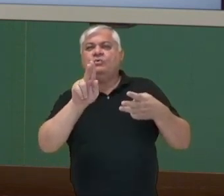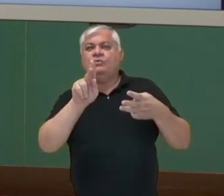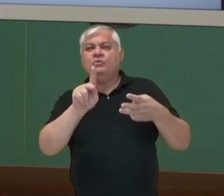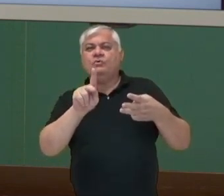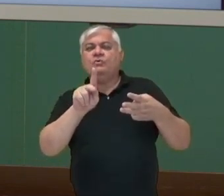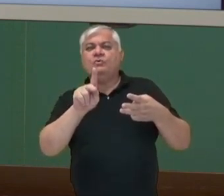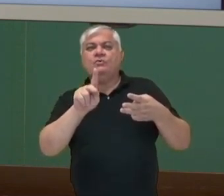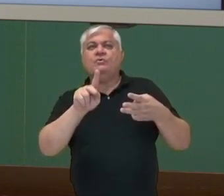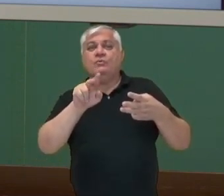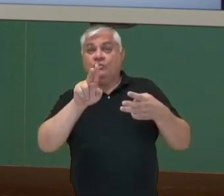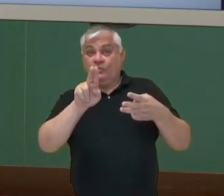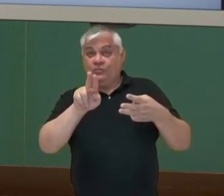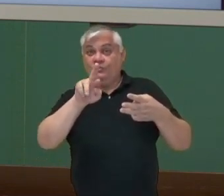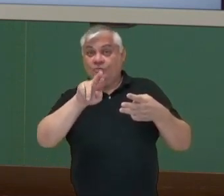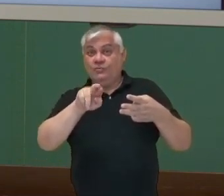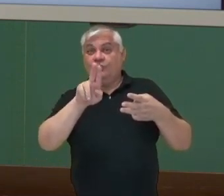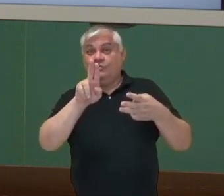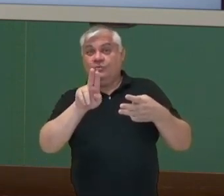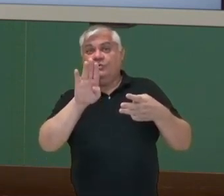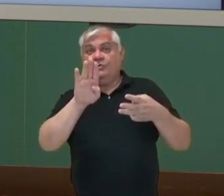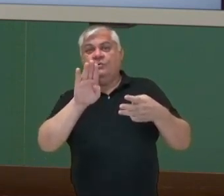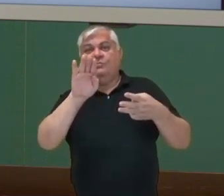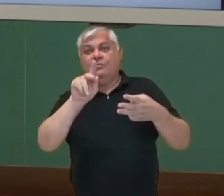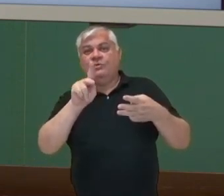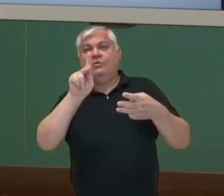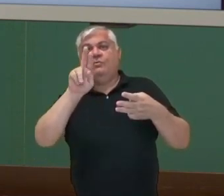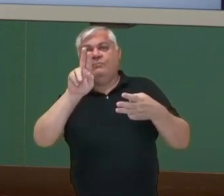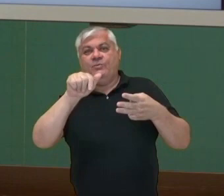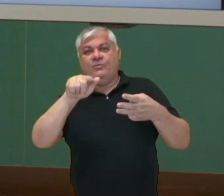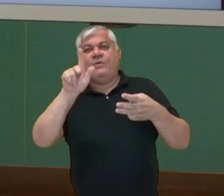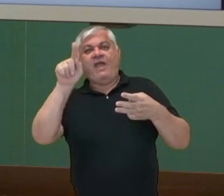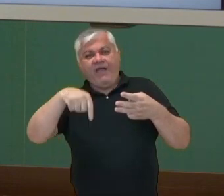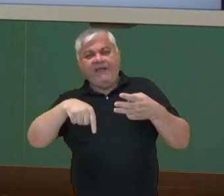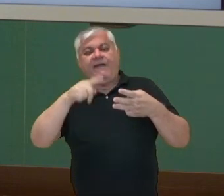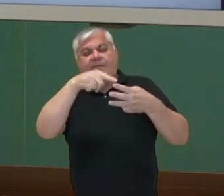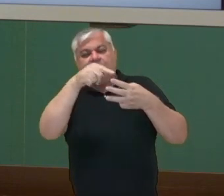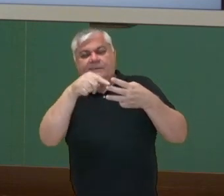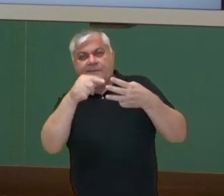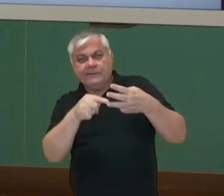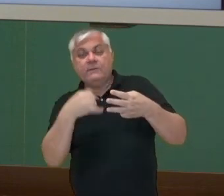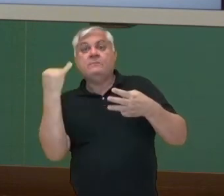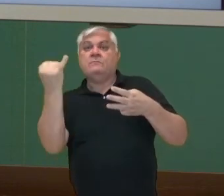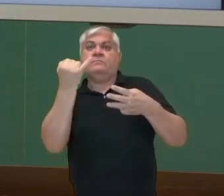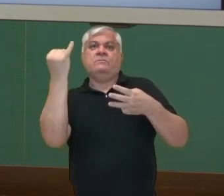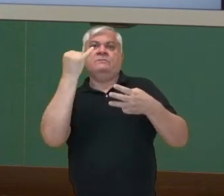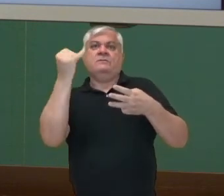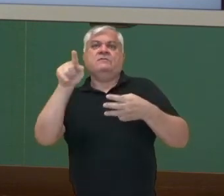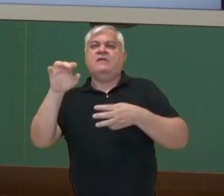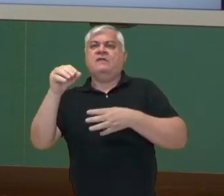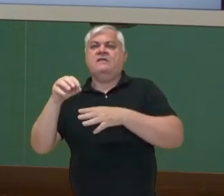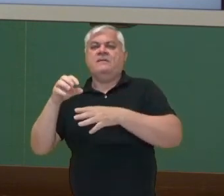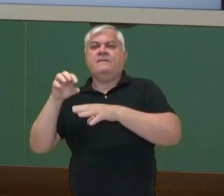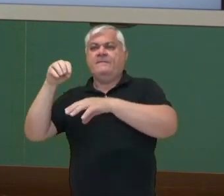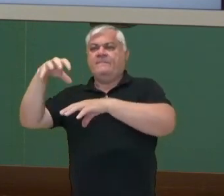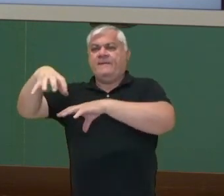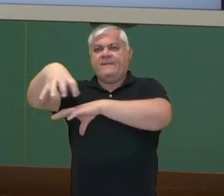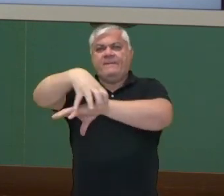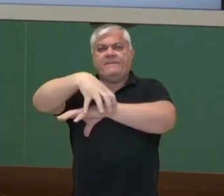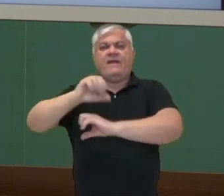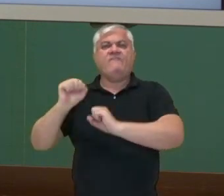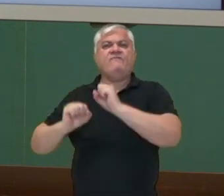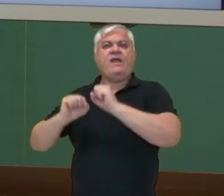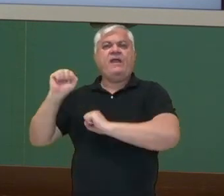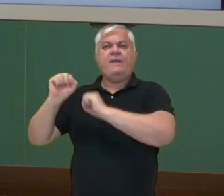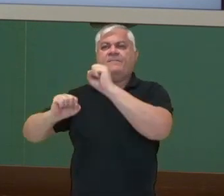às cidades, atendem às indústrias da região sudeste, porque é uma região extremamente industrializada. Então, a necessidade